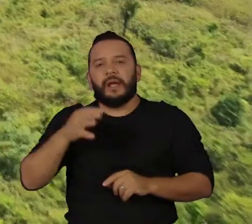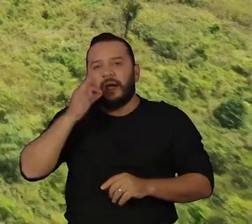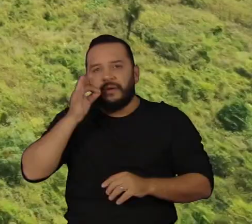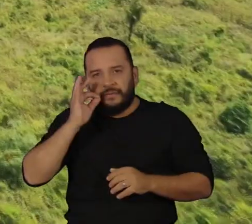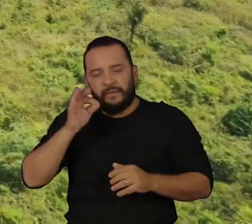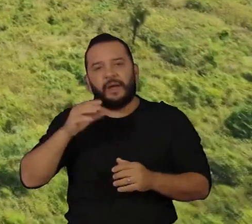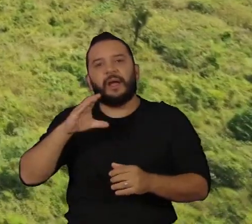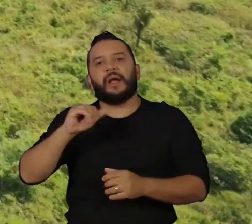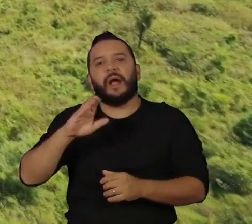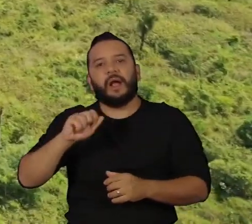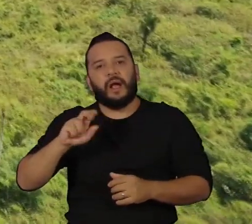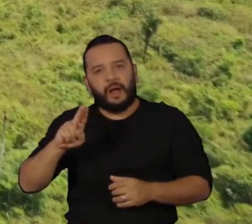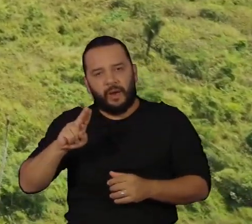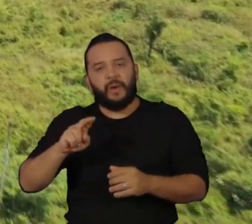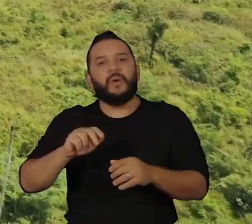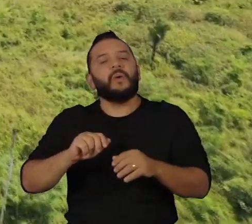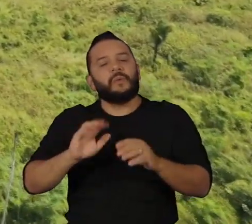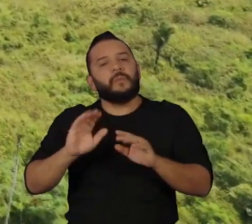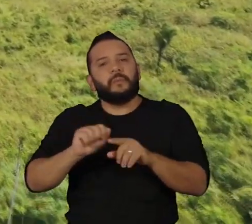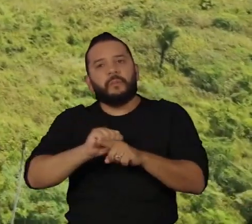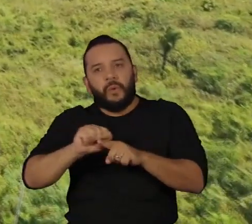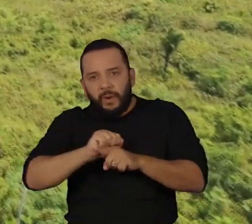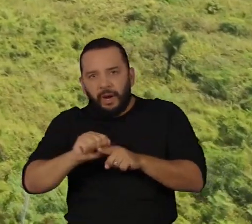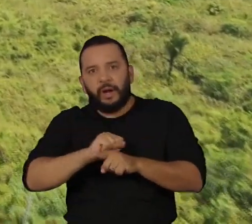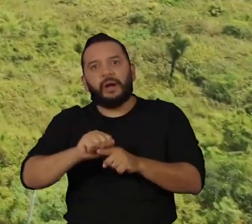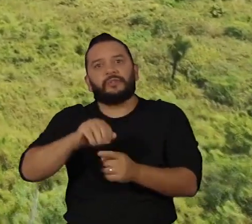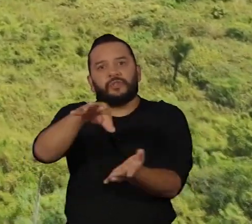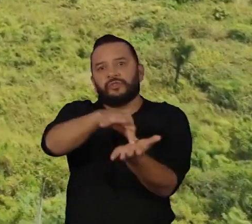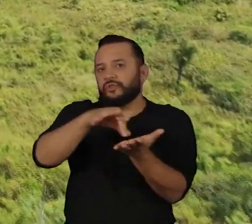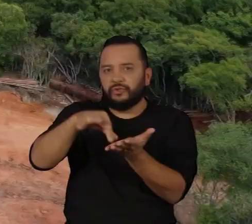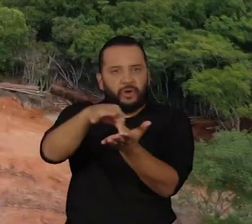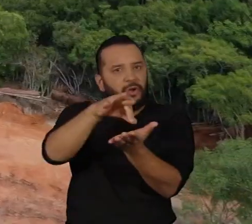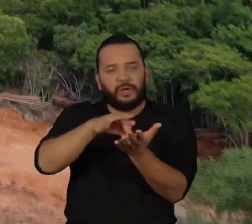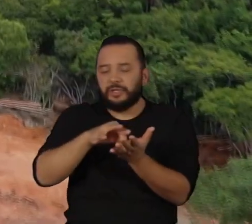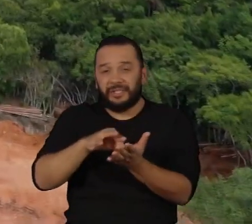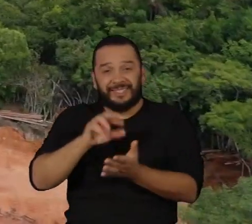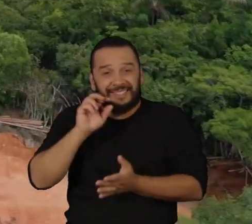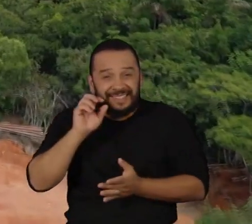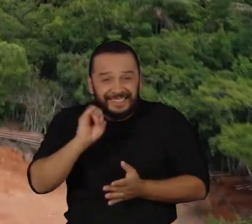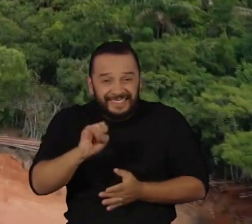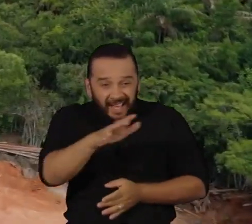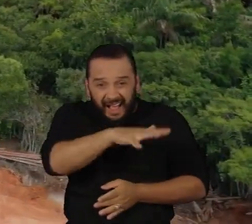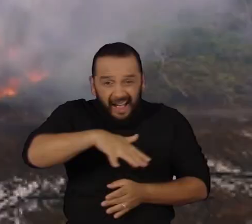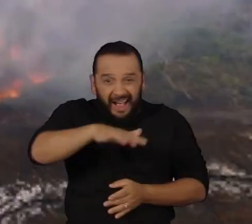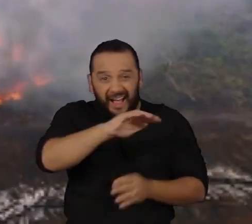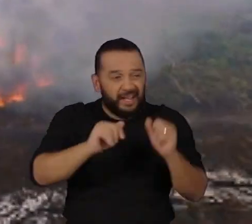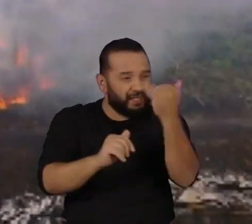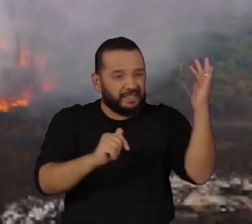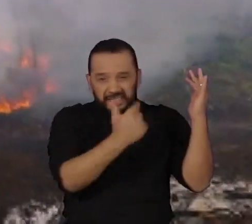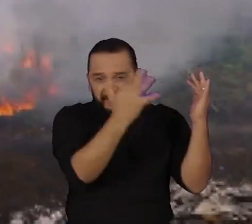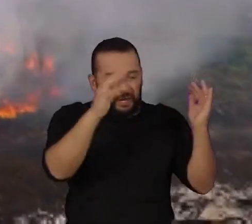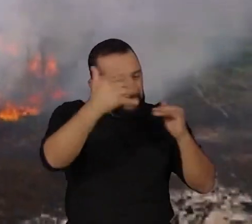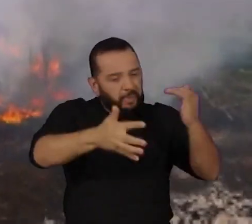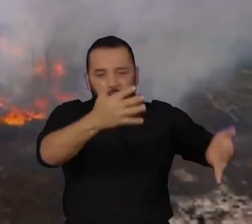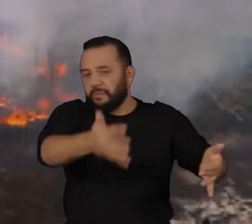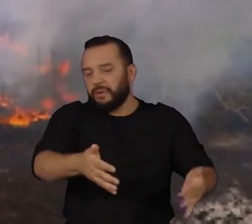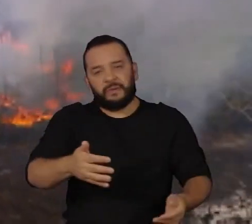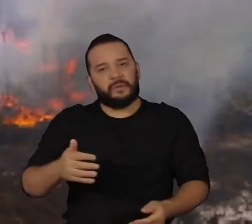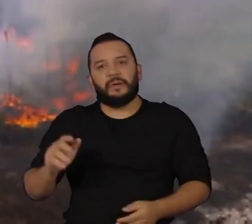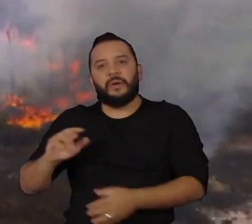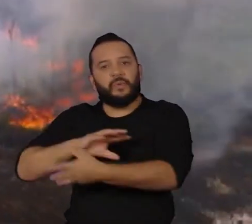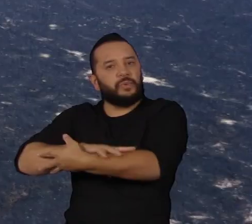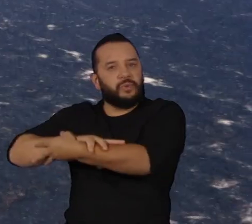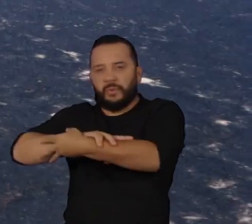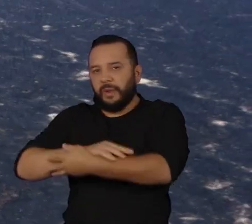cacau, borracha e soja, além de outros itens. A legislação impõe aos produtores o respeito à proteção